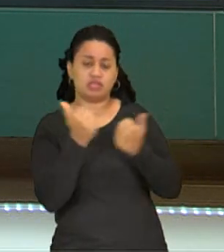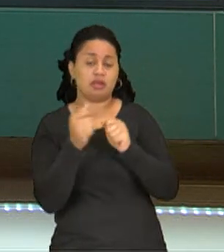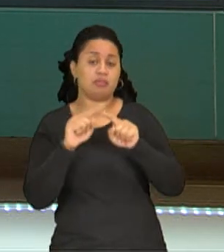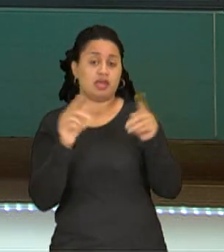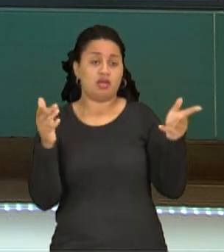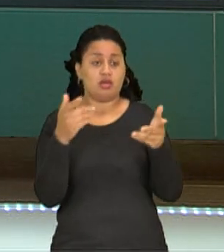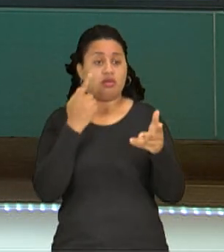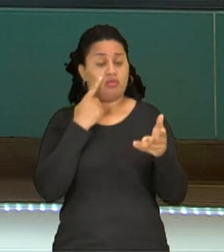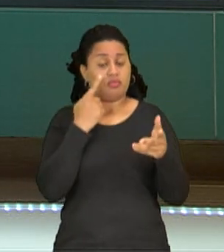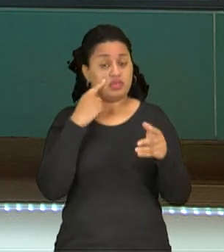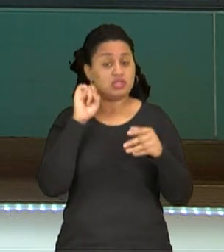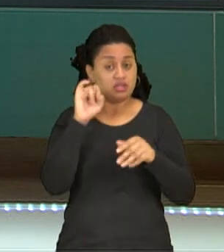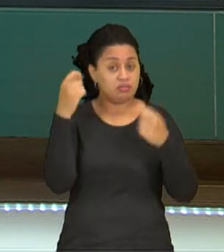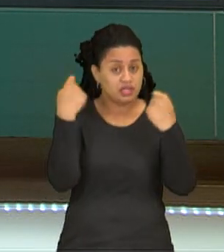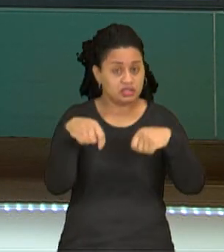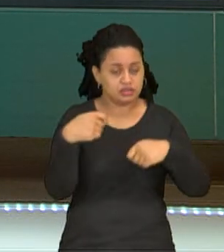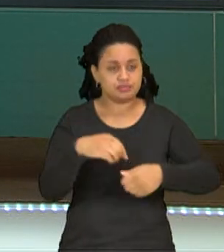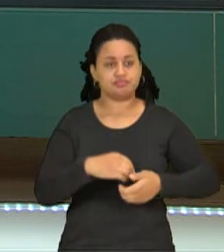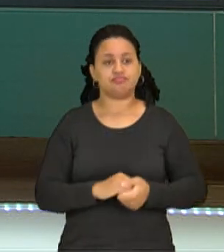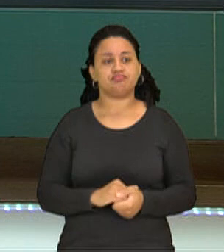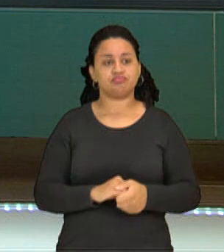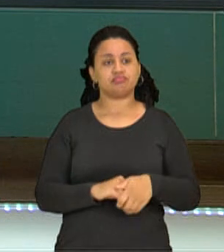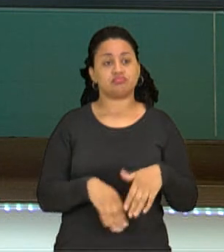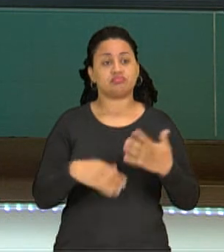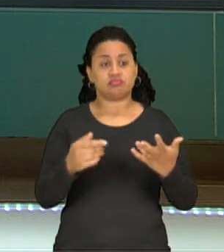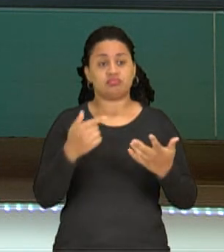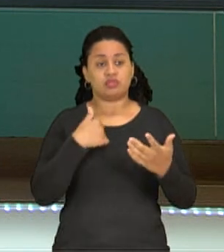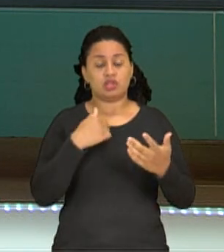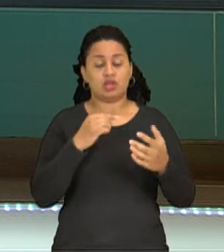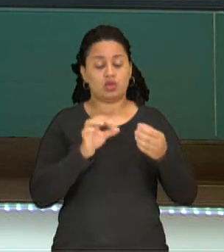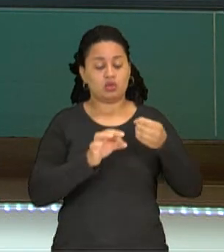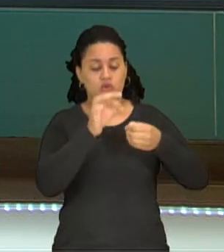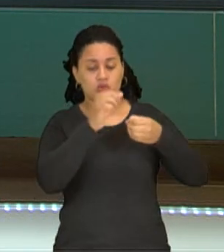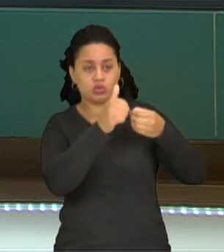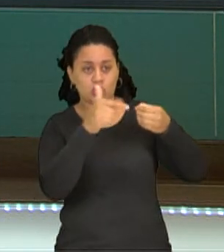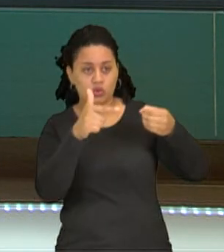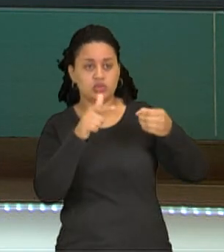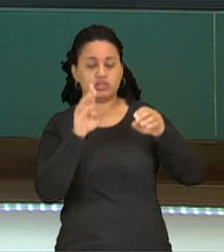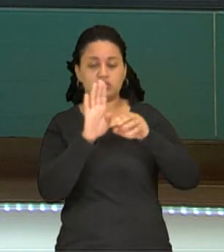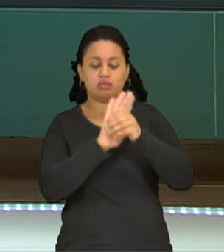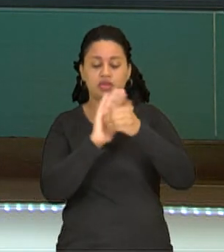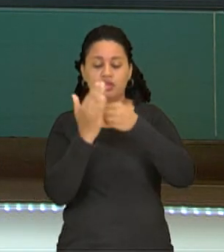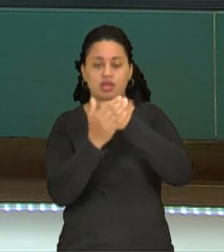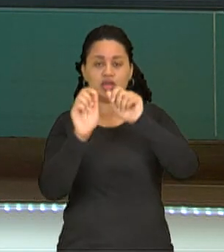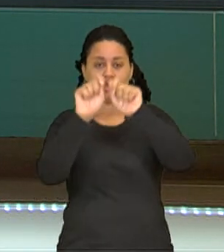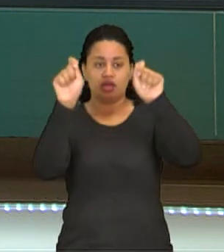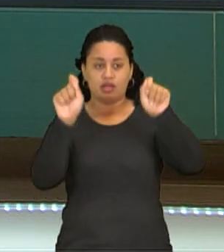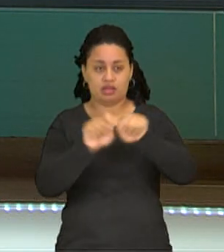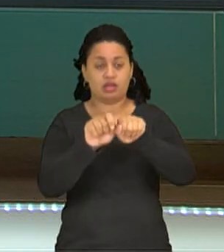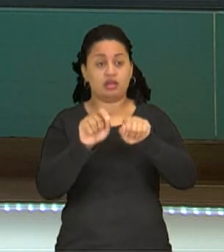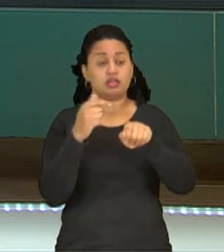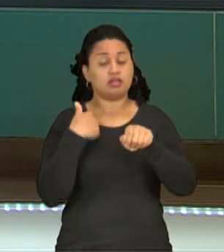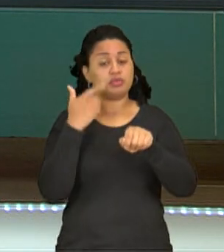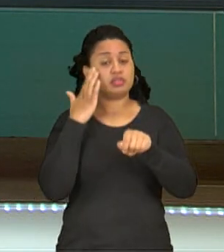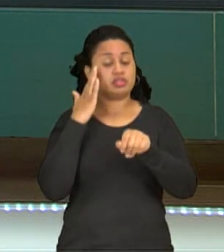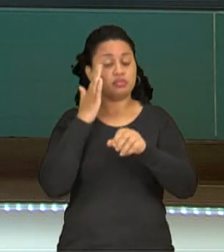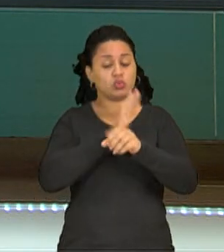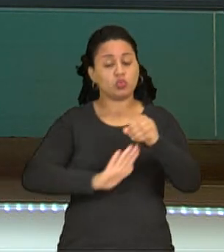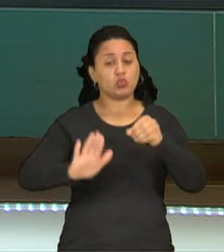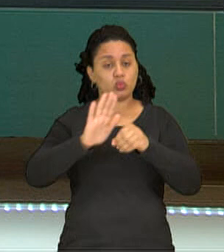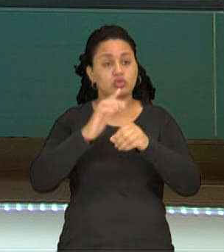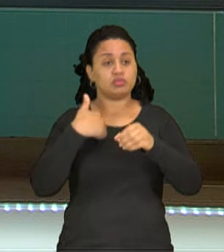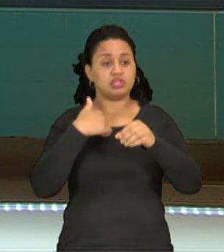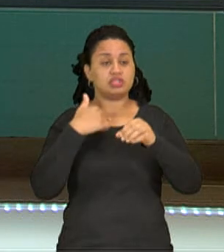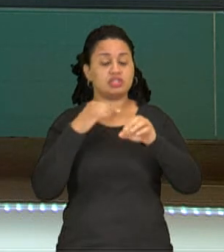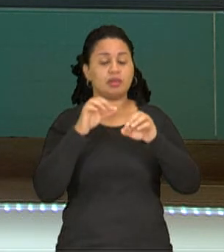vamos ver se há necessidade. Então, altura 12 e área lateral. Para eu ter a área total, eu vou precisar saber do raio da base. Então,